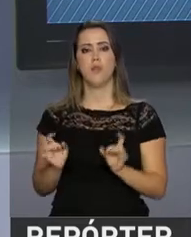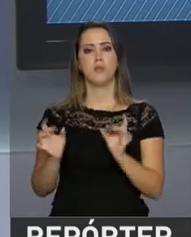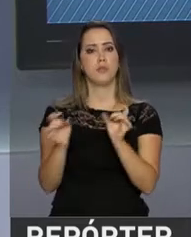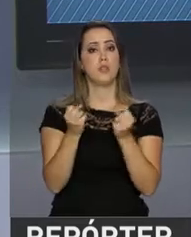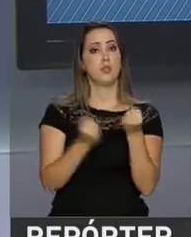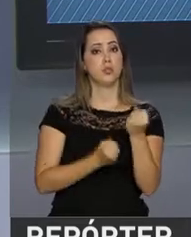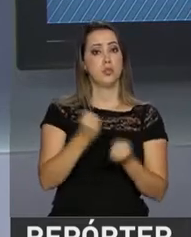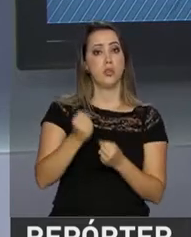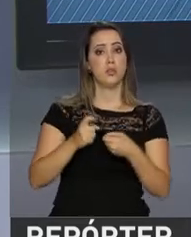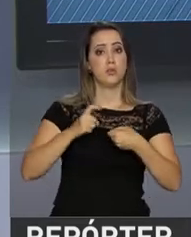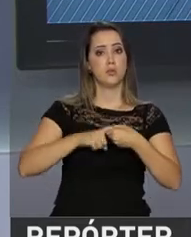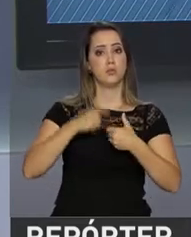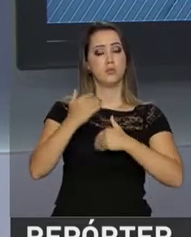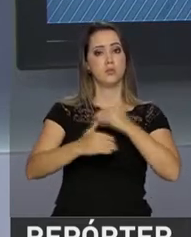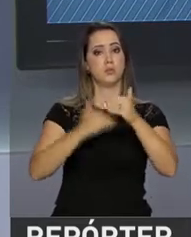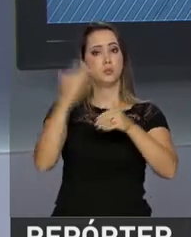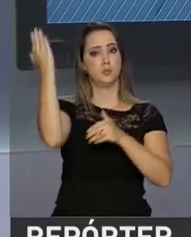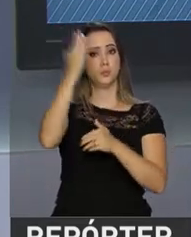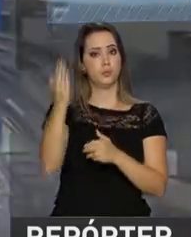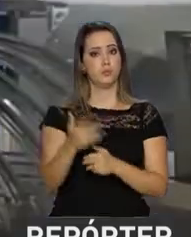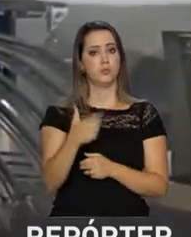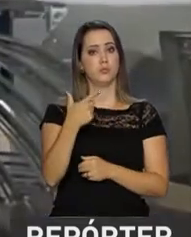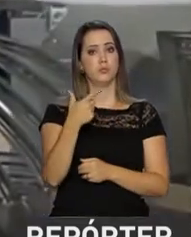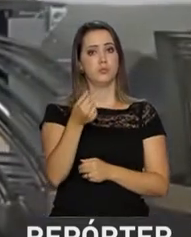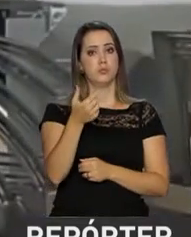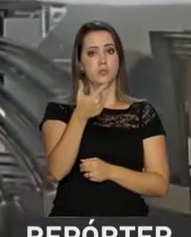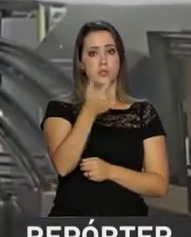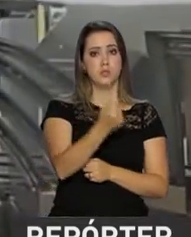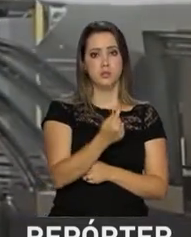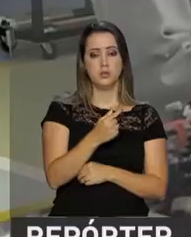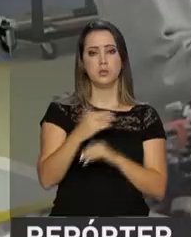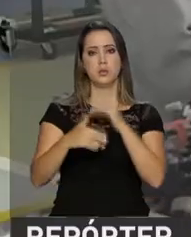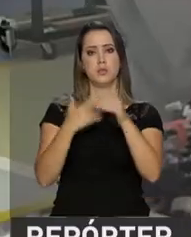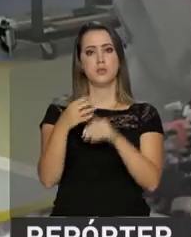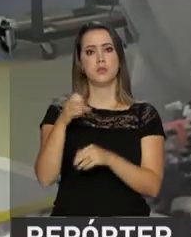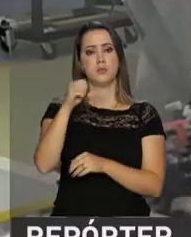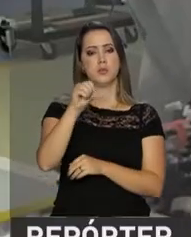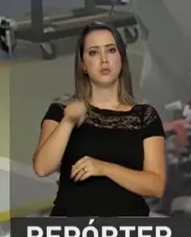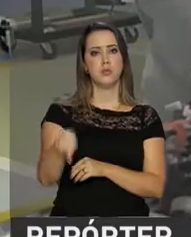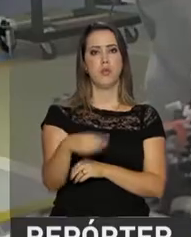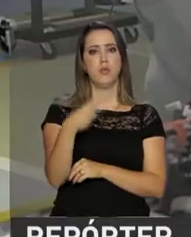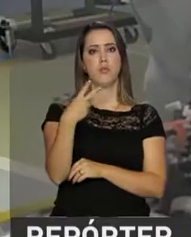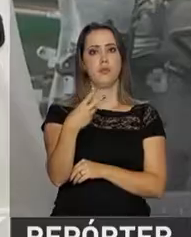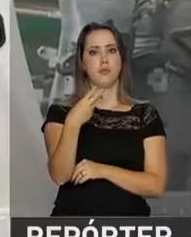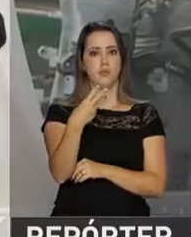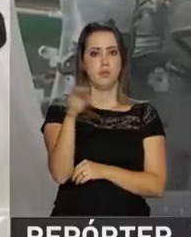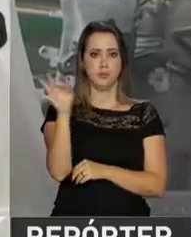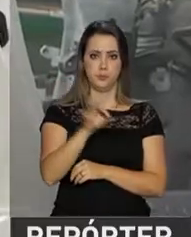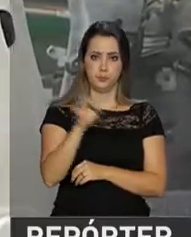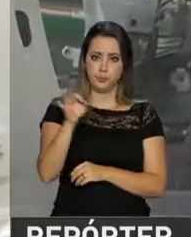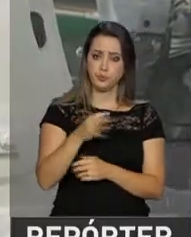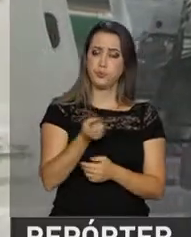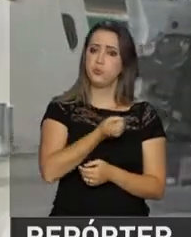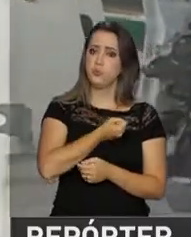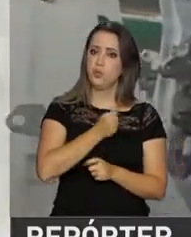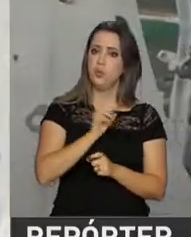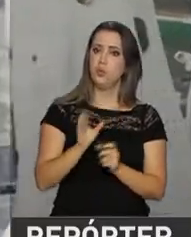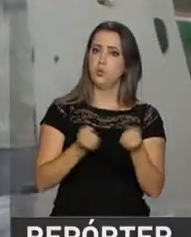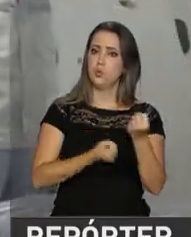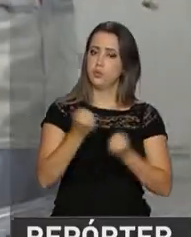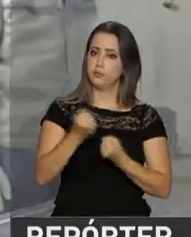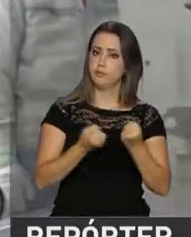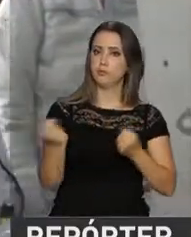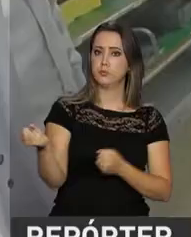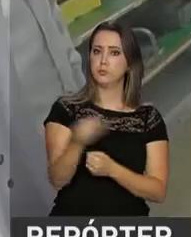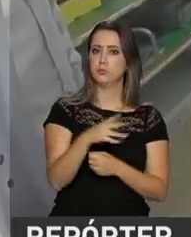voltaram a subir no brasil em 2017 o crescimento foi de 9,23 por cento eo número de veículos novos